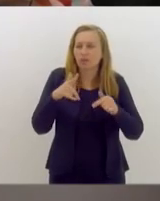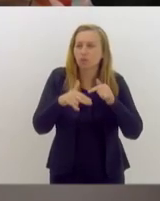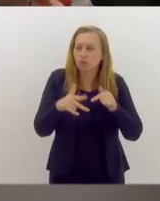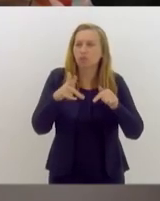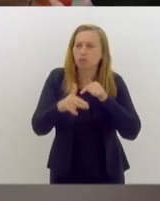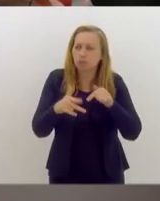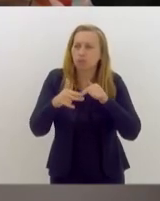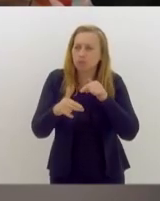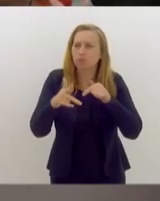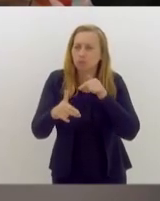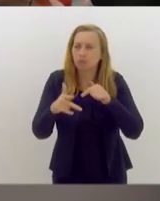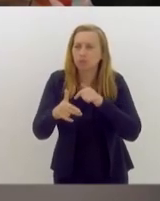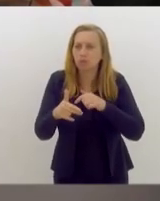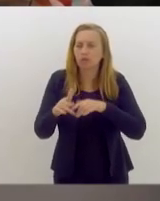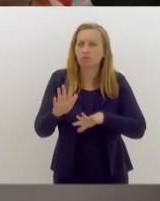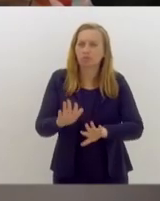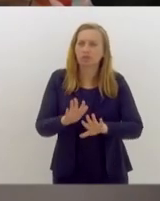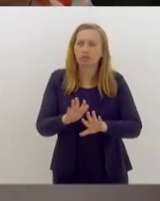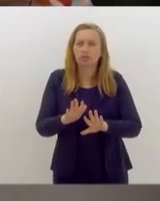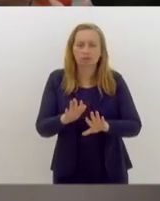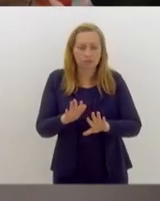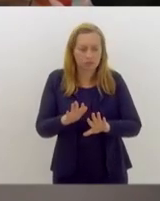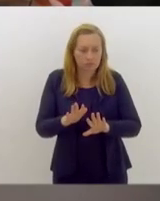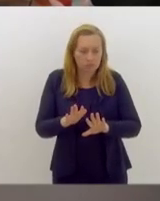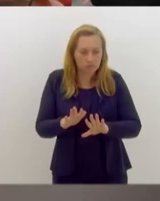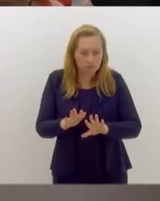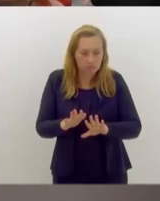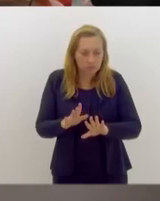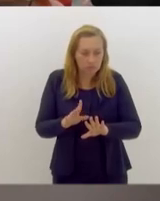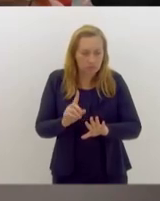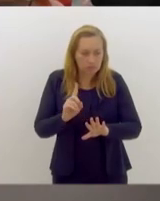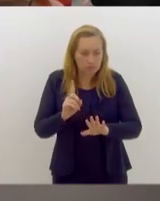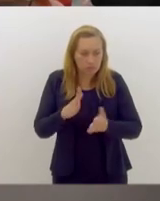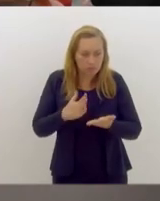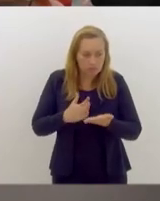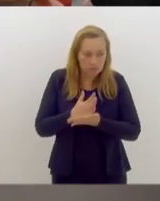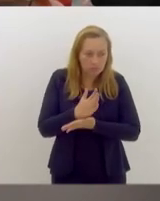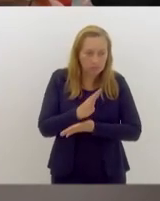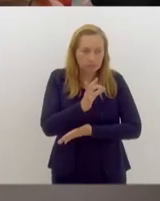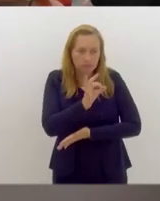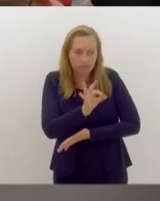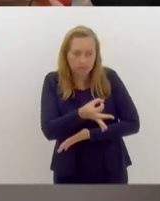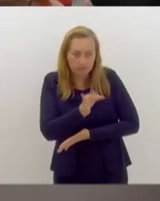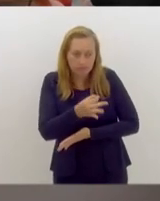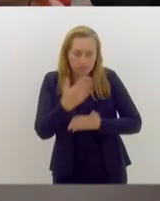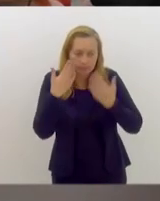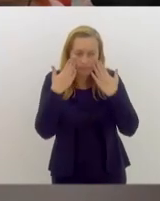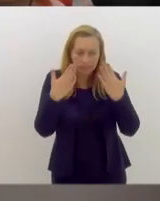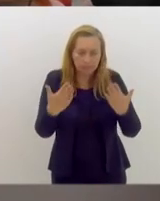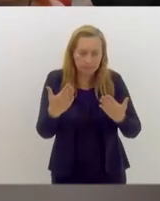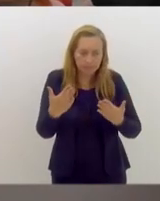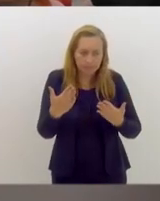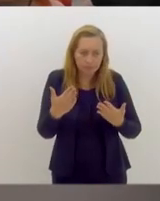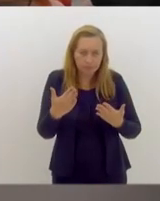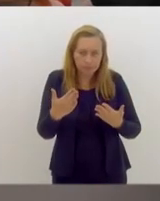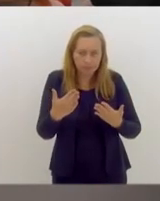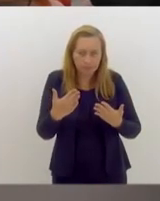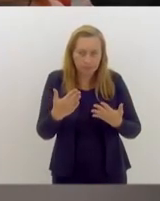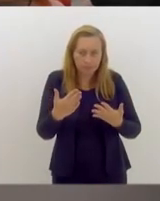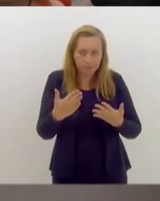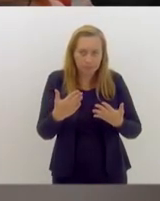participaram, que ainda não foi aprovado e que provavelmente está apresentando muitos